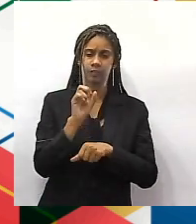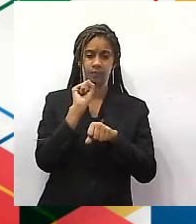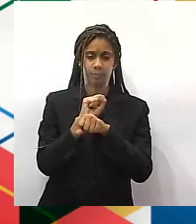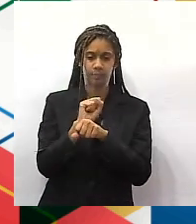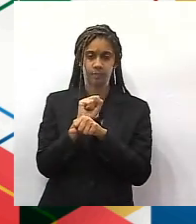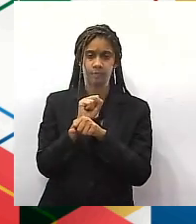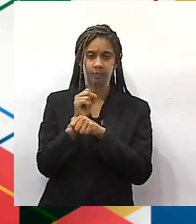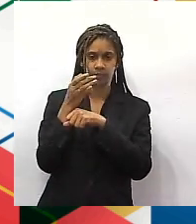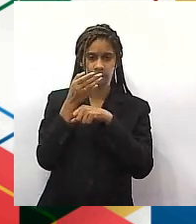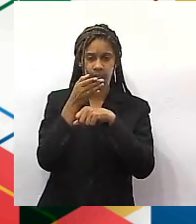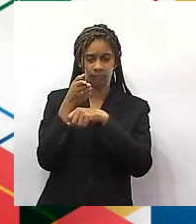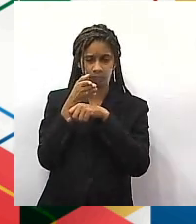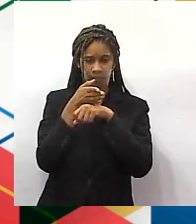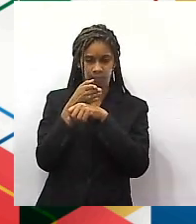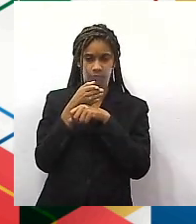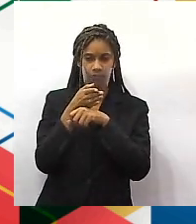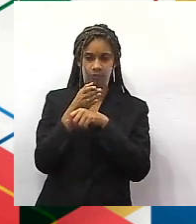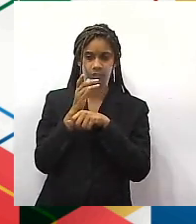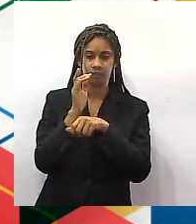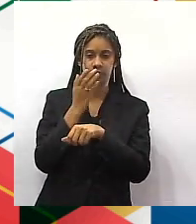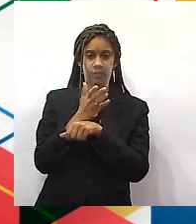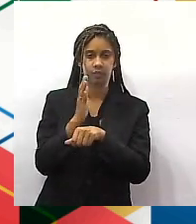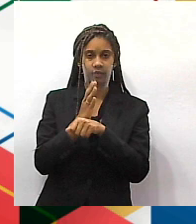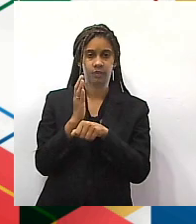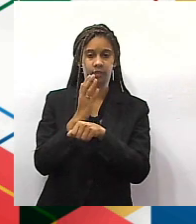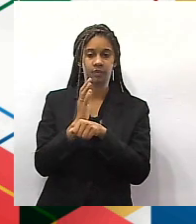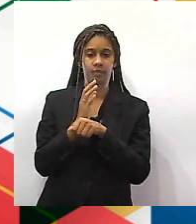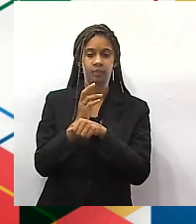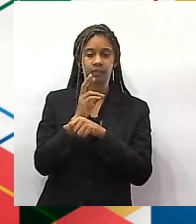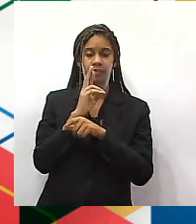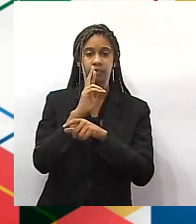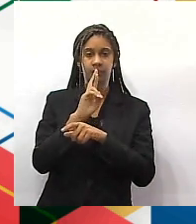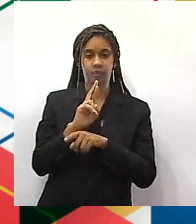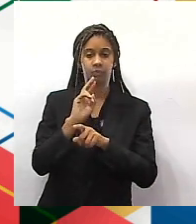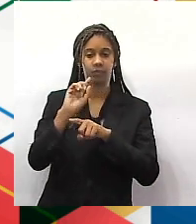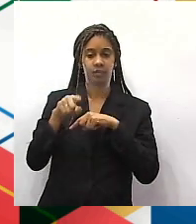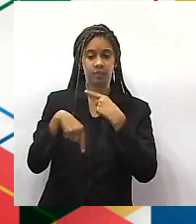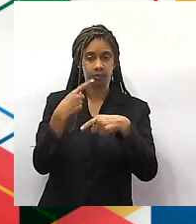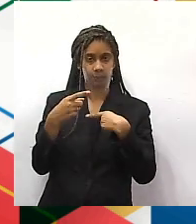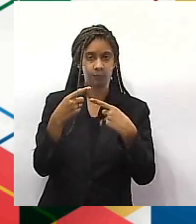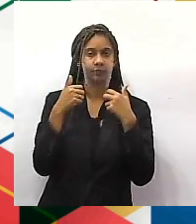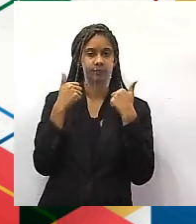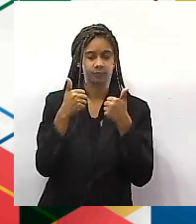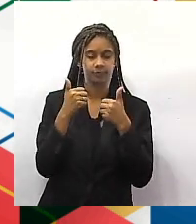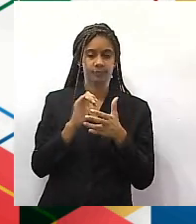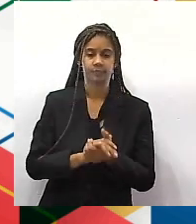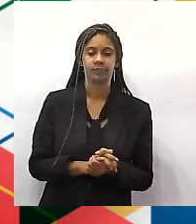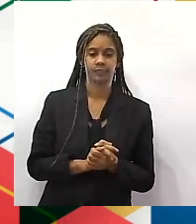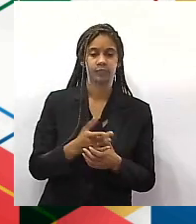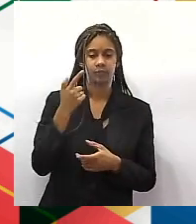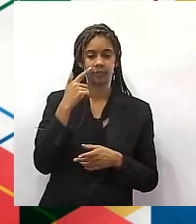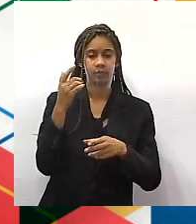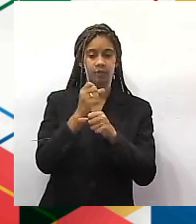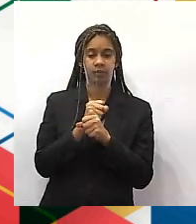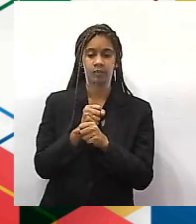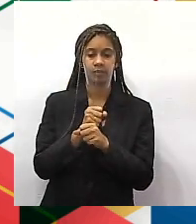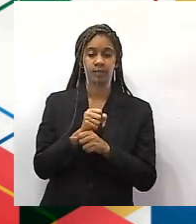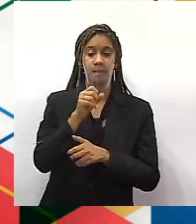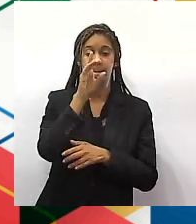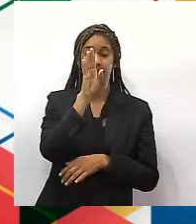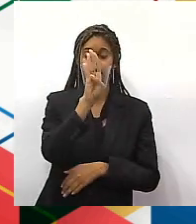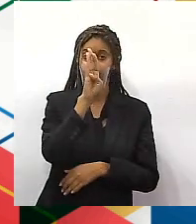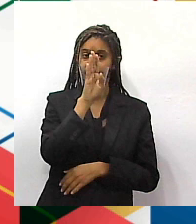vídeo, tenta resolver depois da sequência. Mas vamos lá. Primeira questão diz assim, calcule o valor de BD, ele quer o